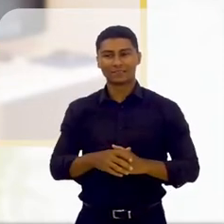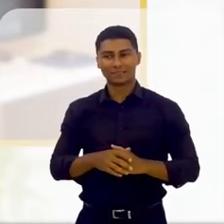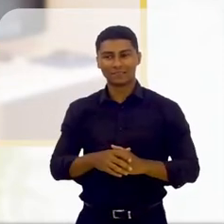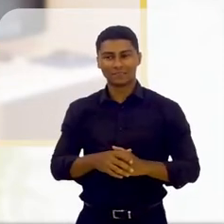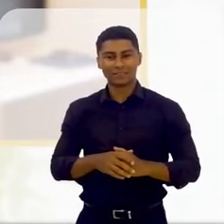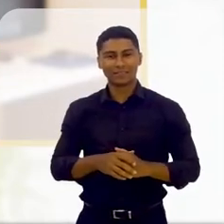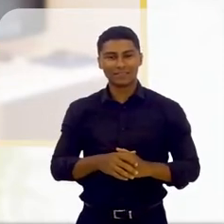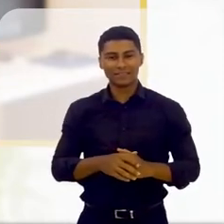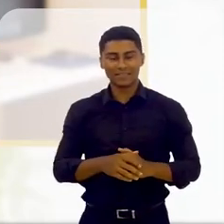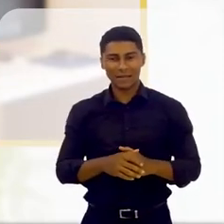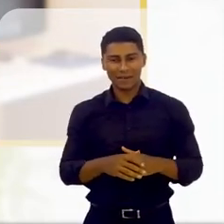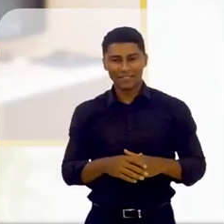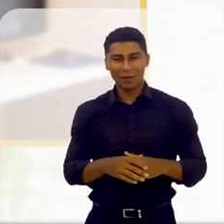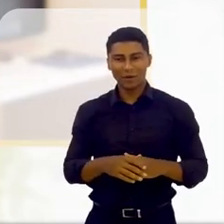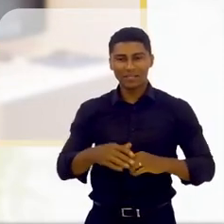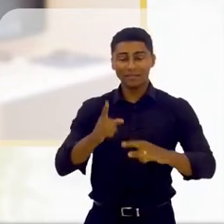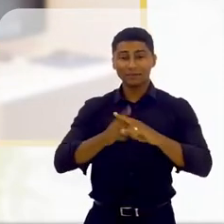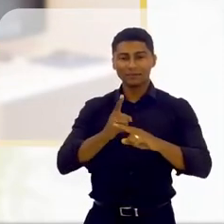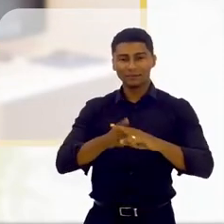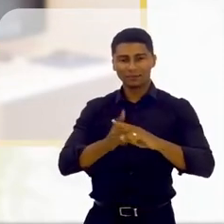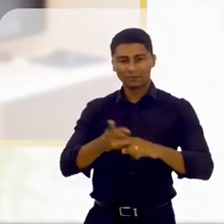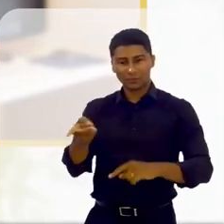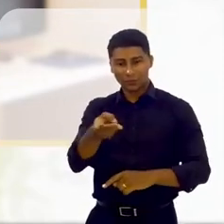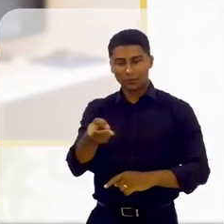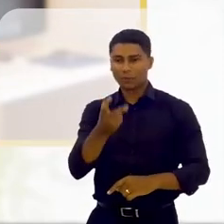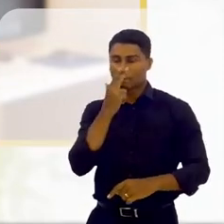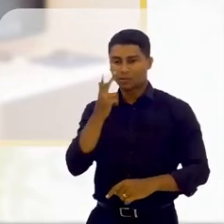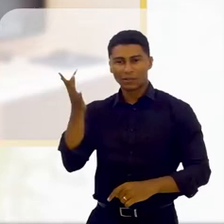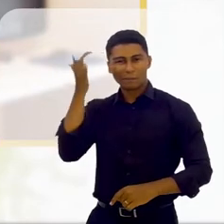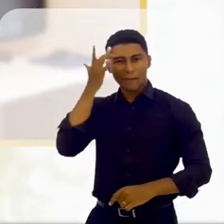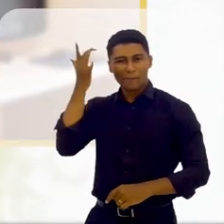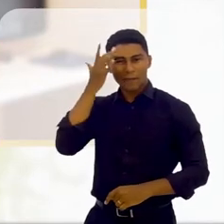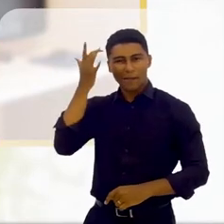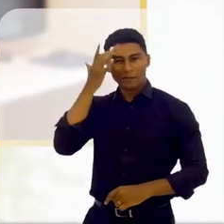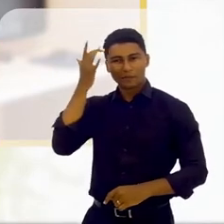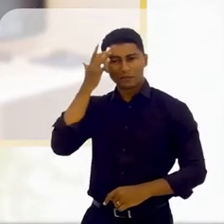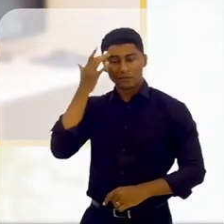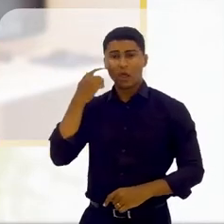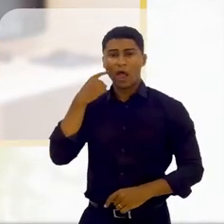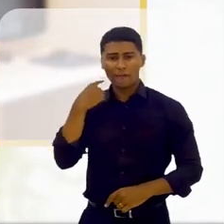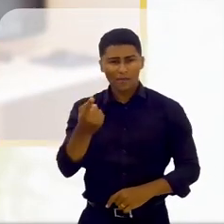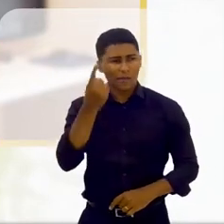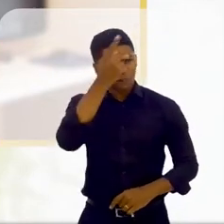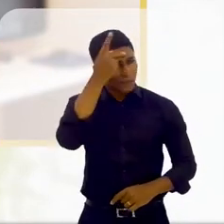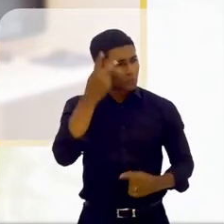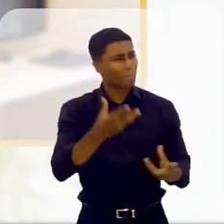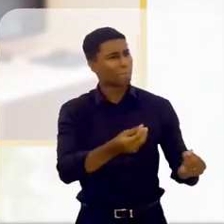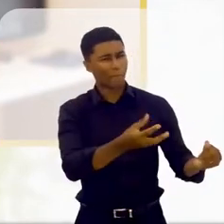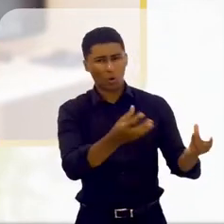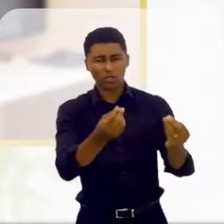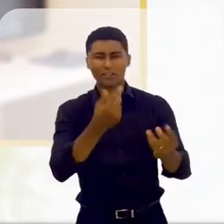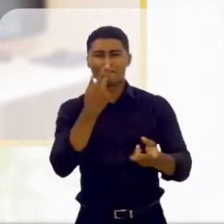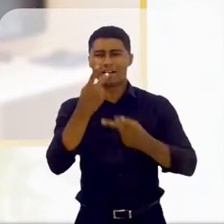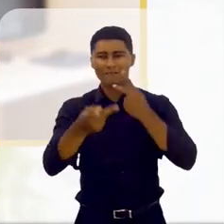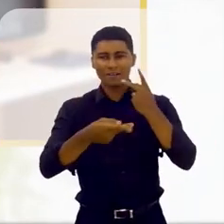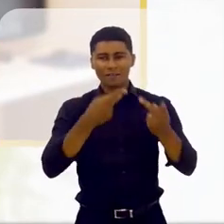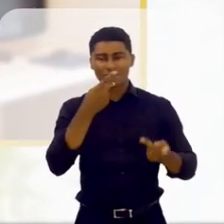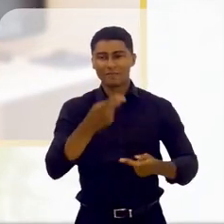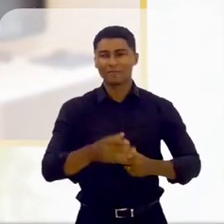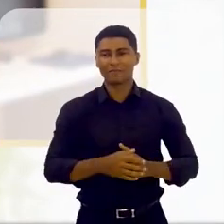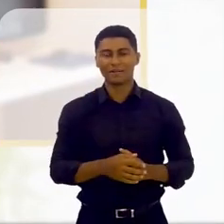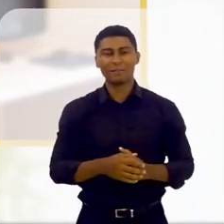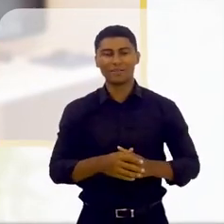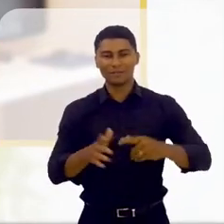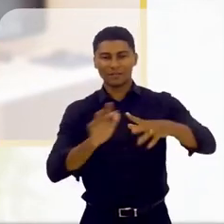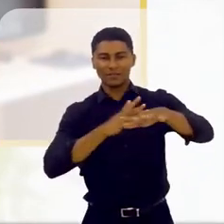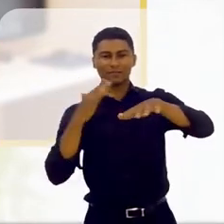é que essa. Porque é de uma maturidade incrível. A gente vê várias pessoas dizendo isso, né? É,